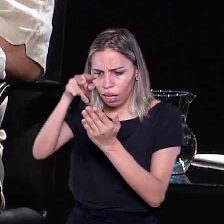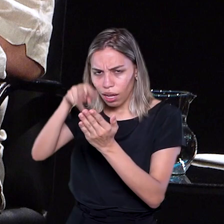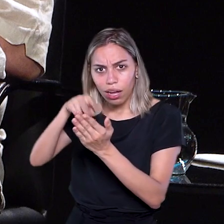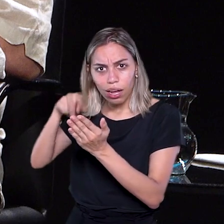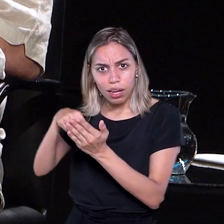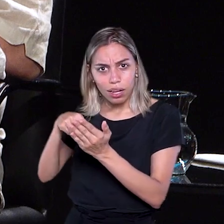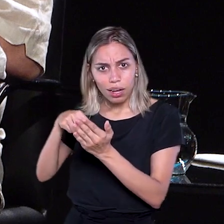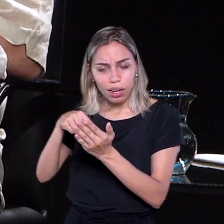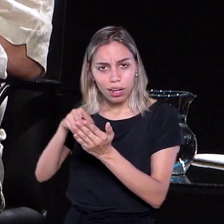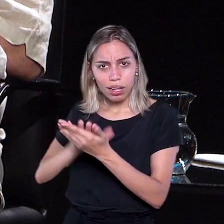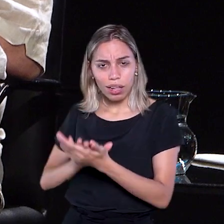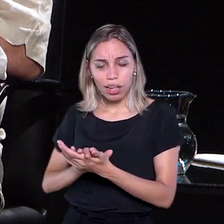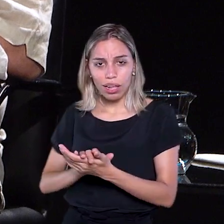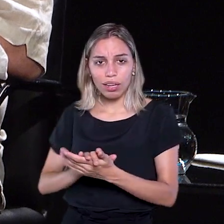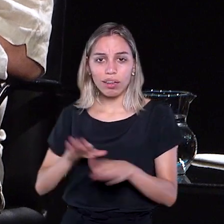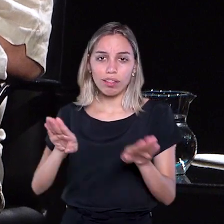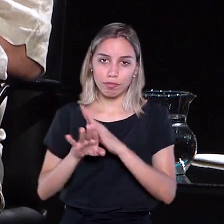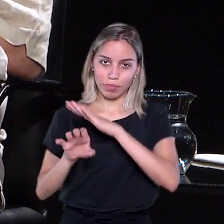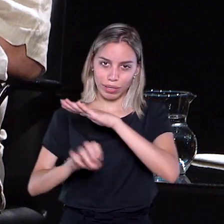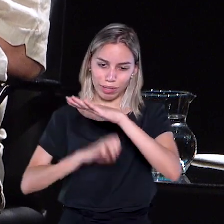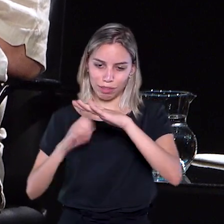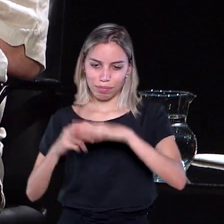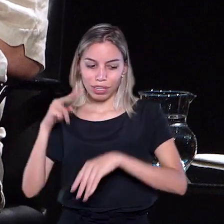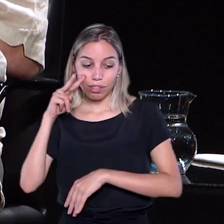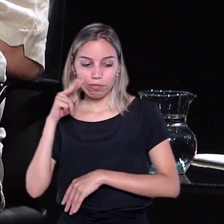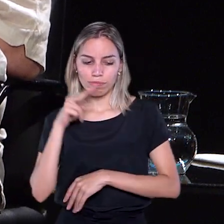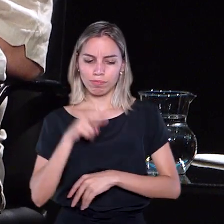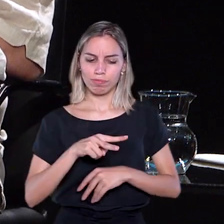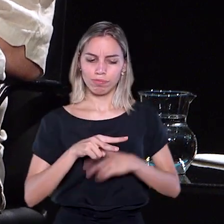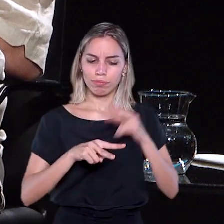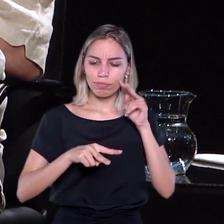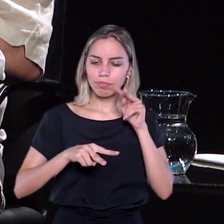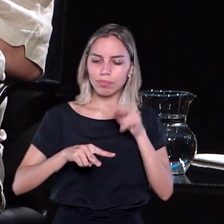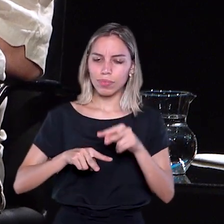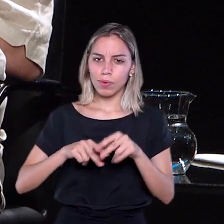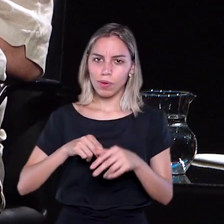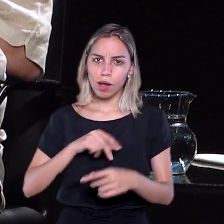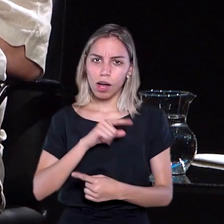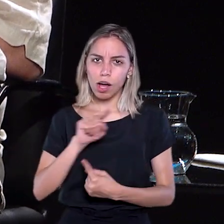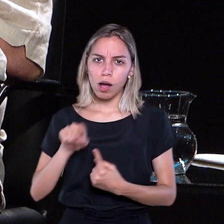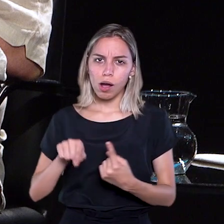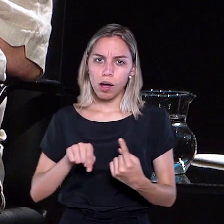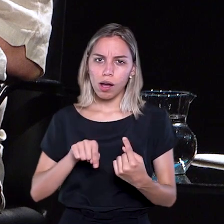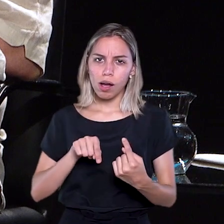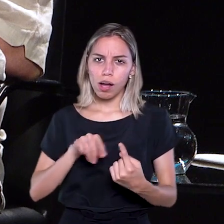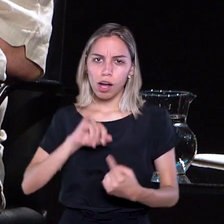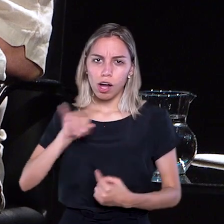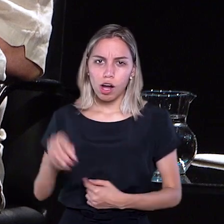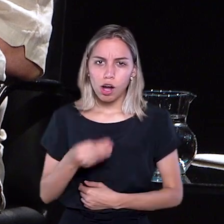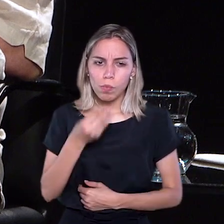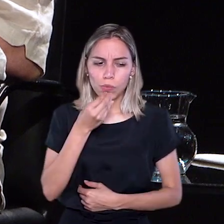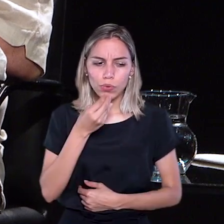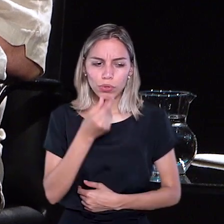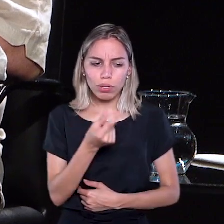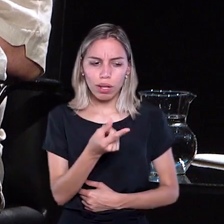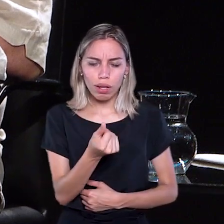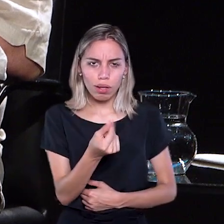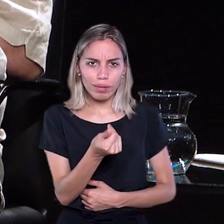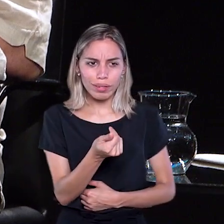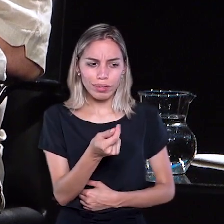que começaram, obviamente, a ver nesse campo um interesse financeiro para publicar